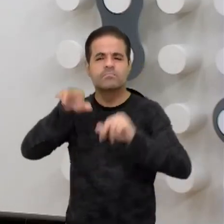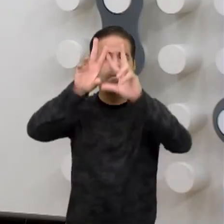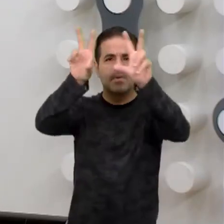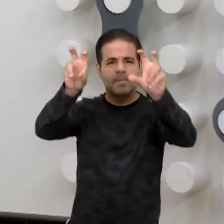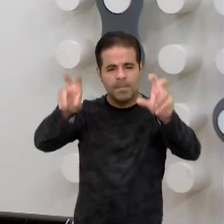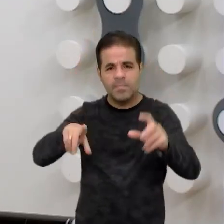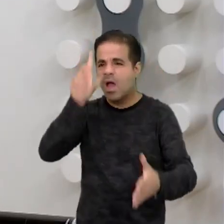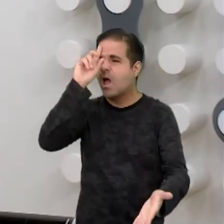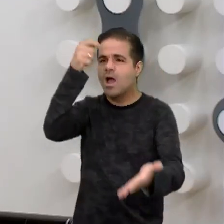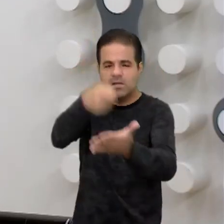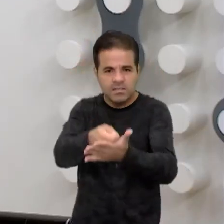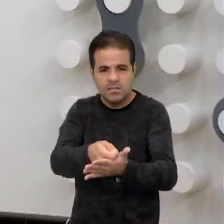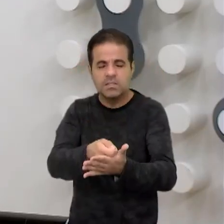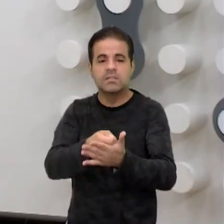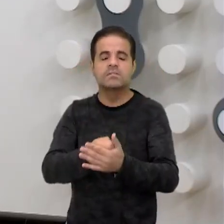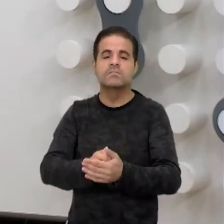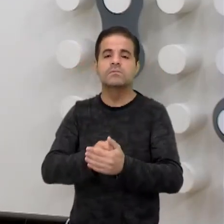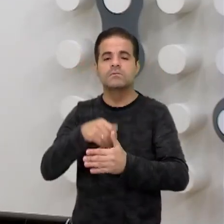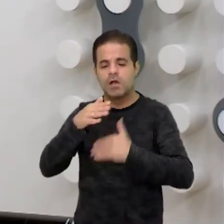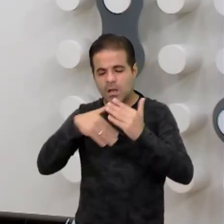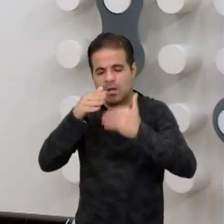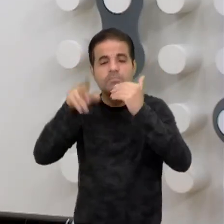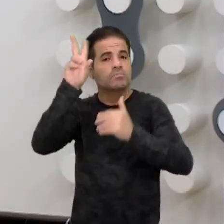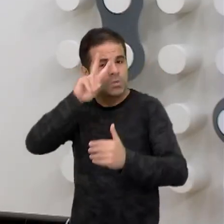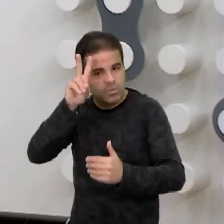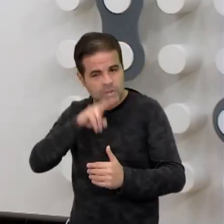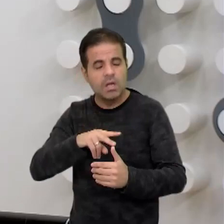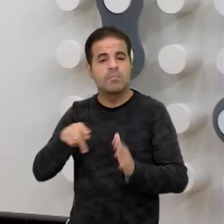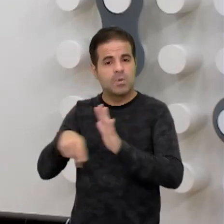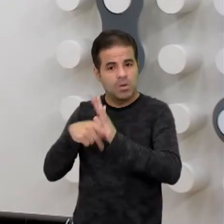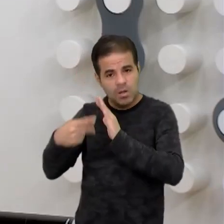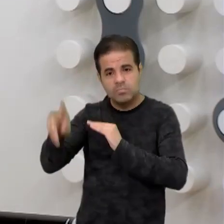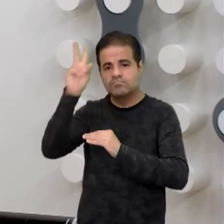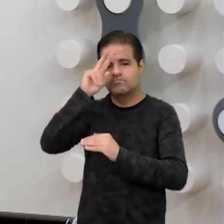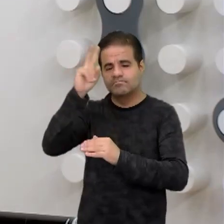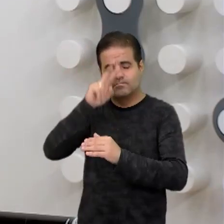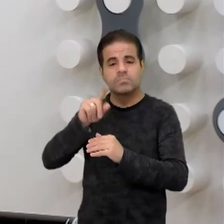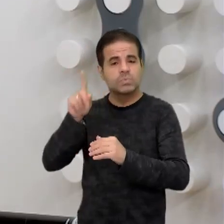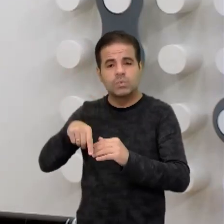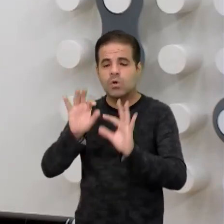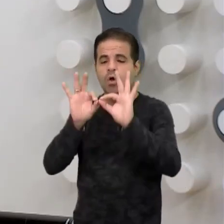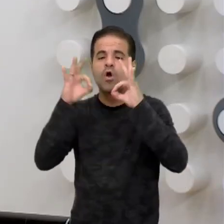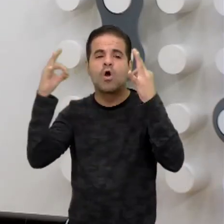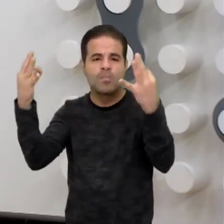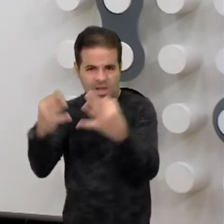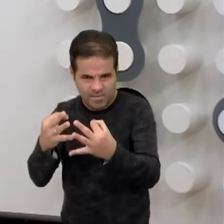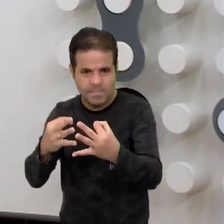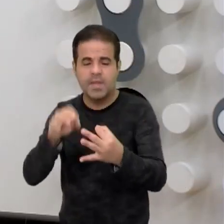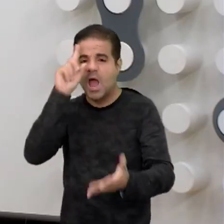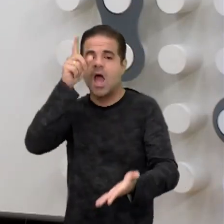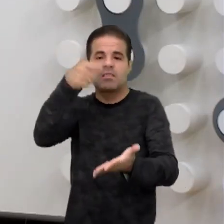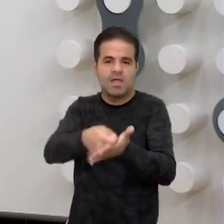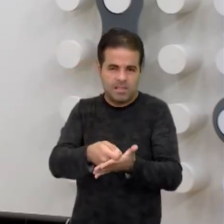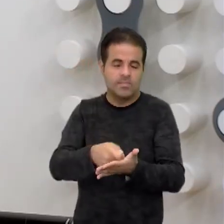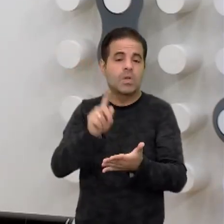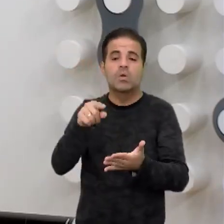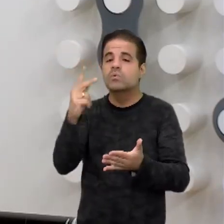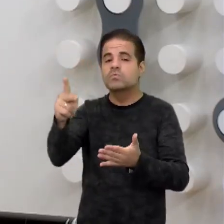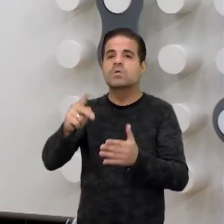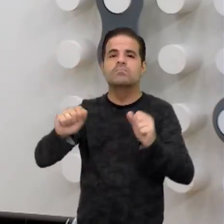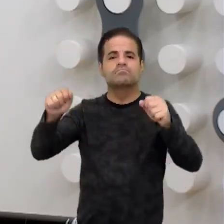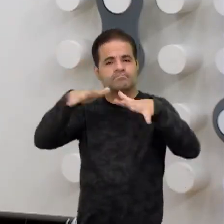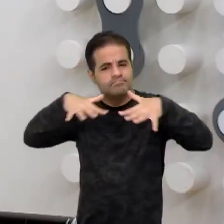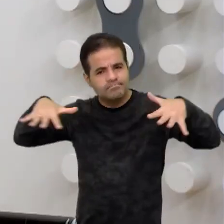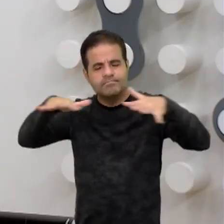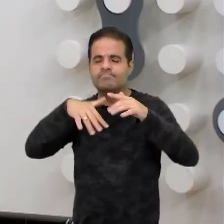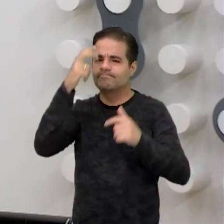fatores que determinam, né? Fatores esses históricos também da história de uma família que determinam também o seu